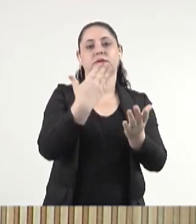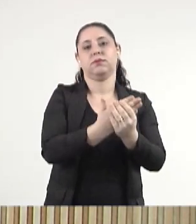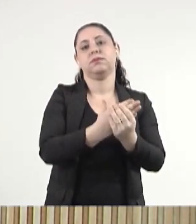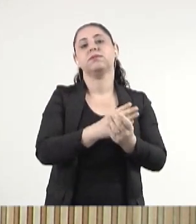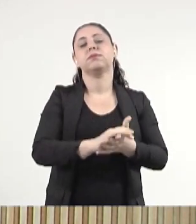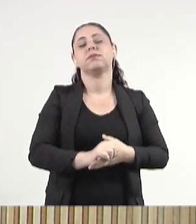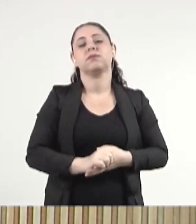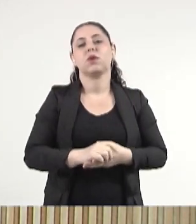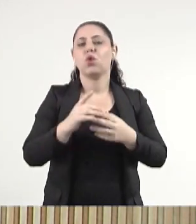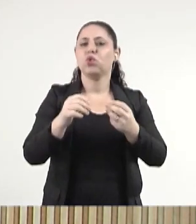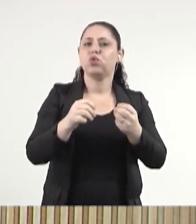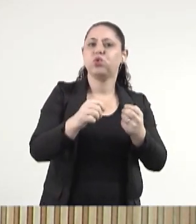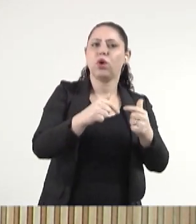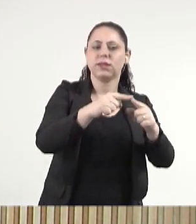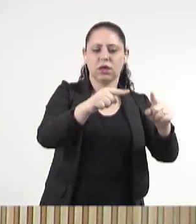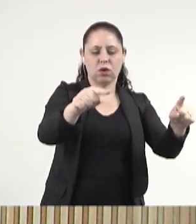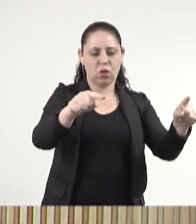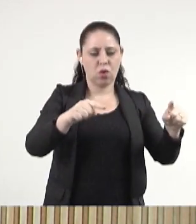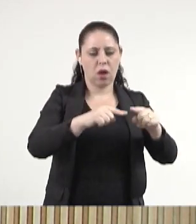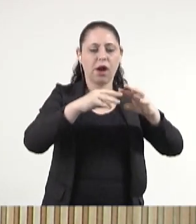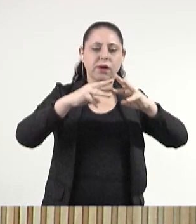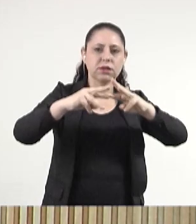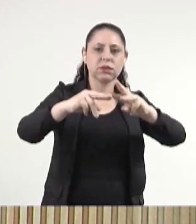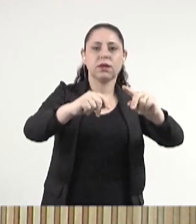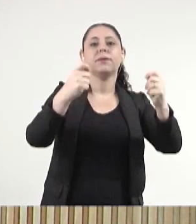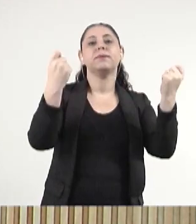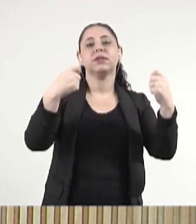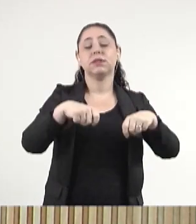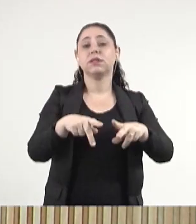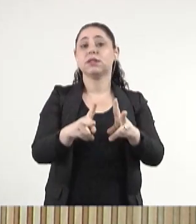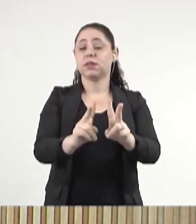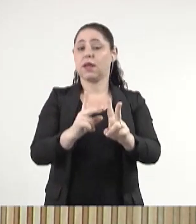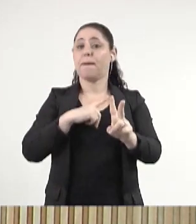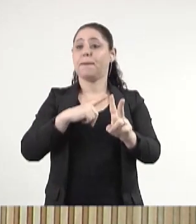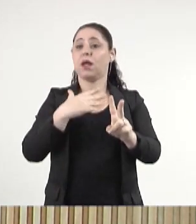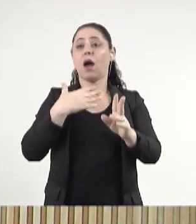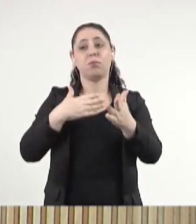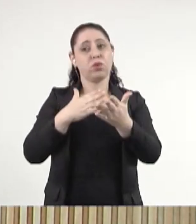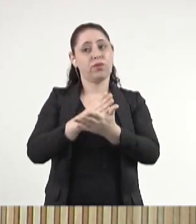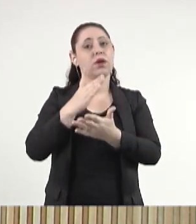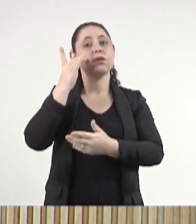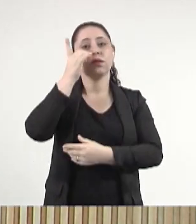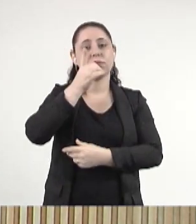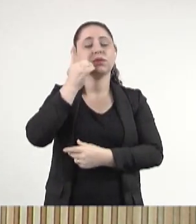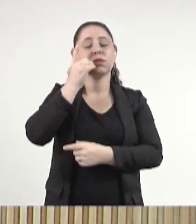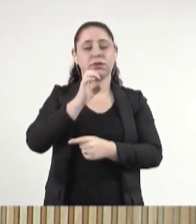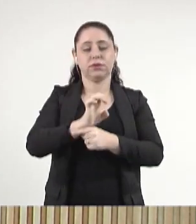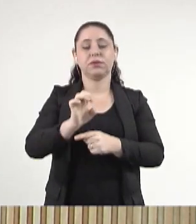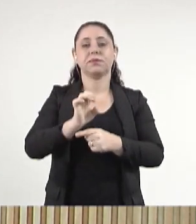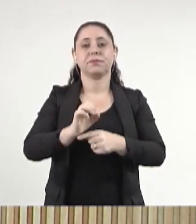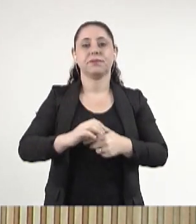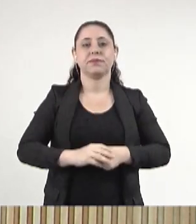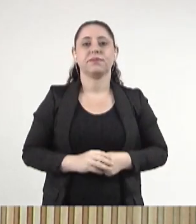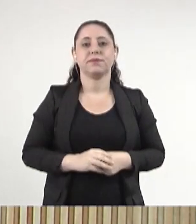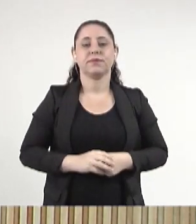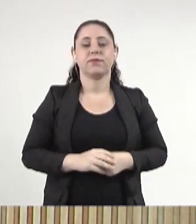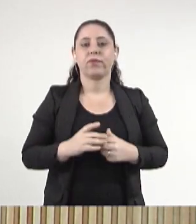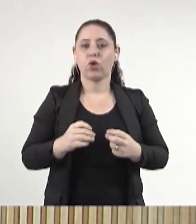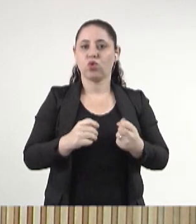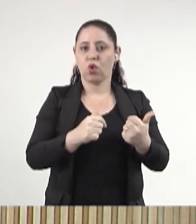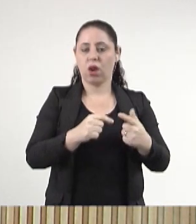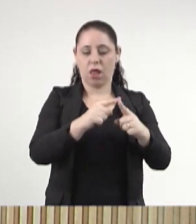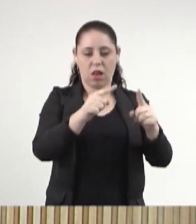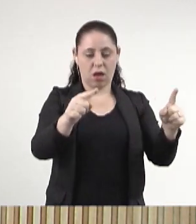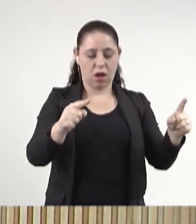Essas doações de terrenos, elas sempre precisam passar pelo crivo dos deputados estaduais. Então, é a doação